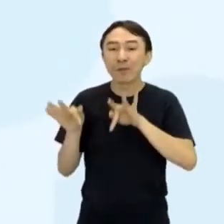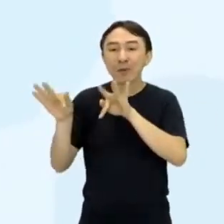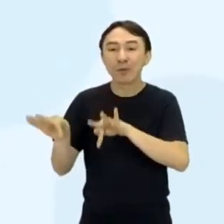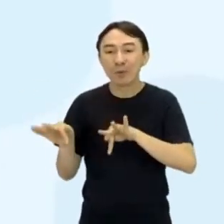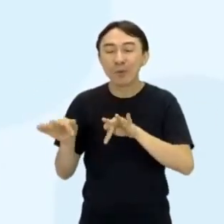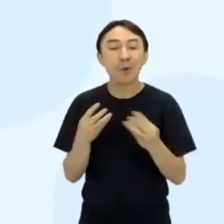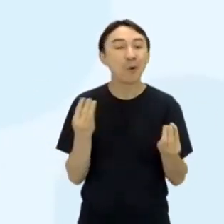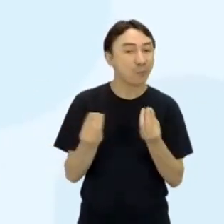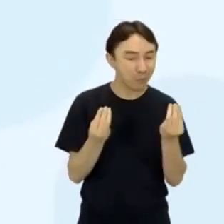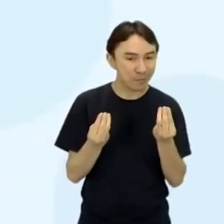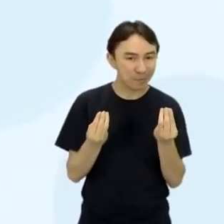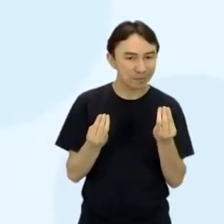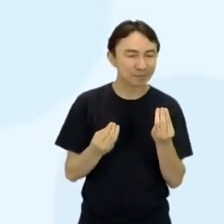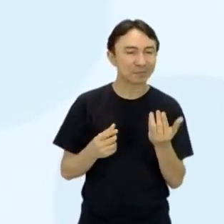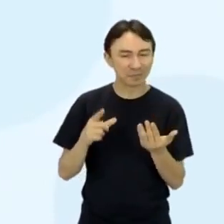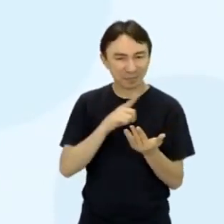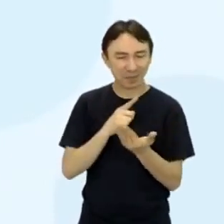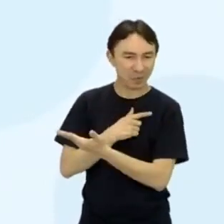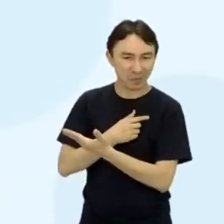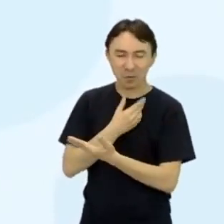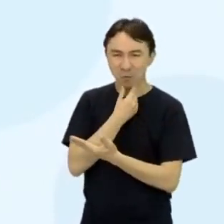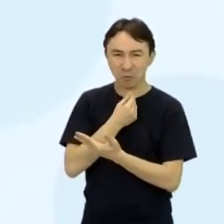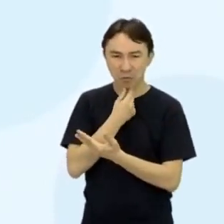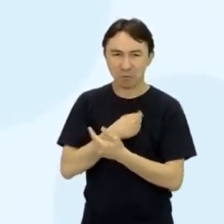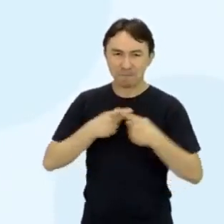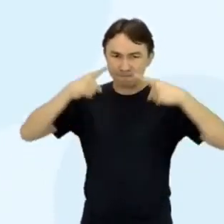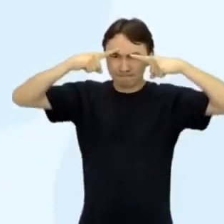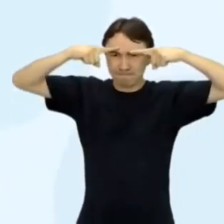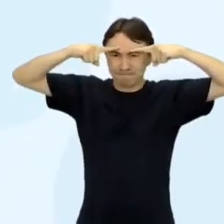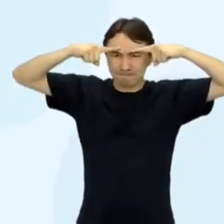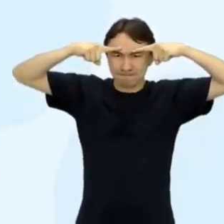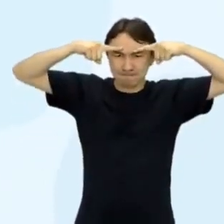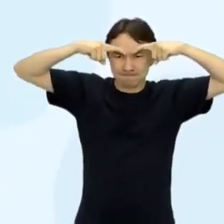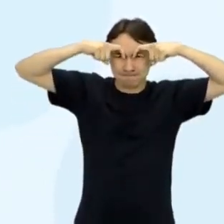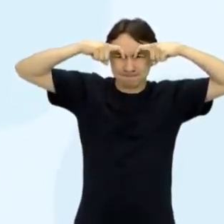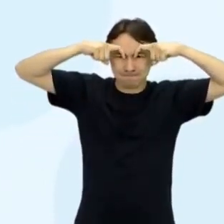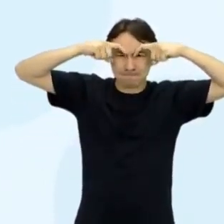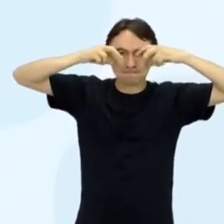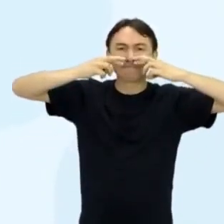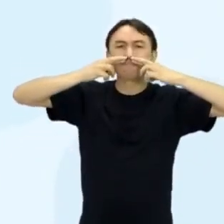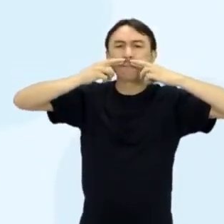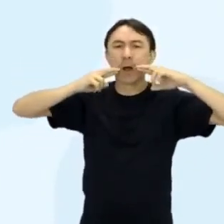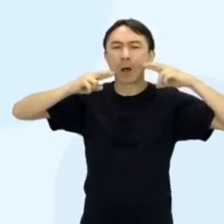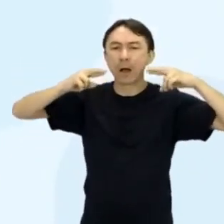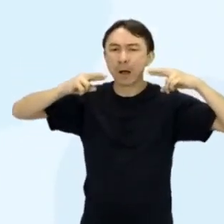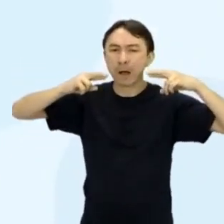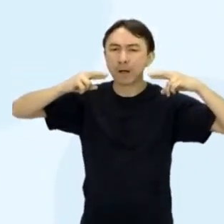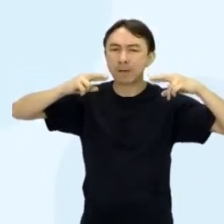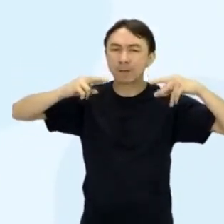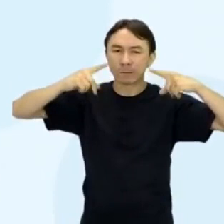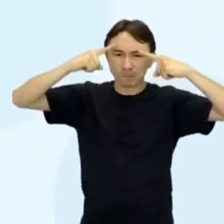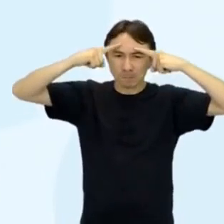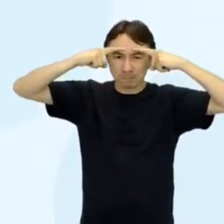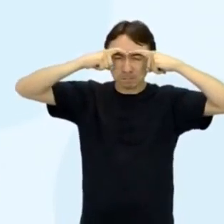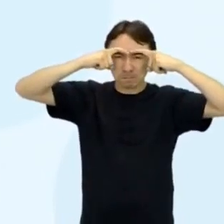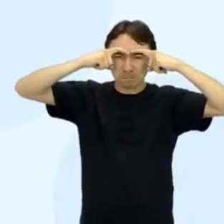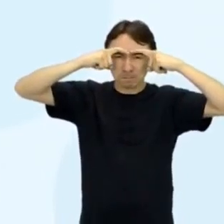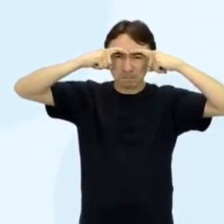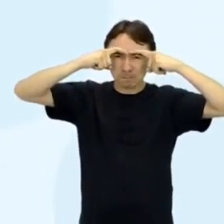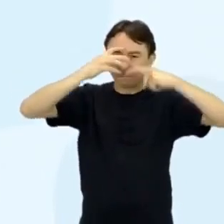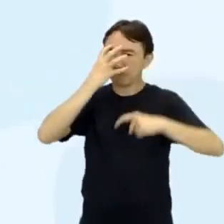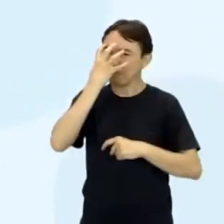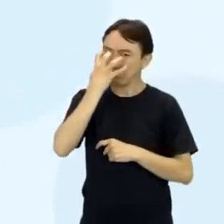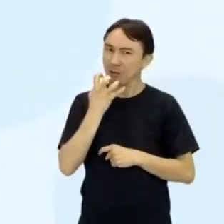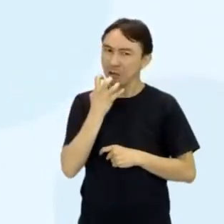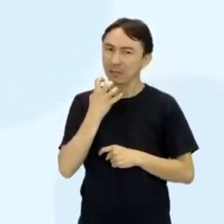por que a gente tem aqui, né, um homem com uma carinha meio malvadinha, assim, um bigodinho torto, um olhinho meio bravo, né? Ele tá todo